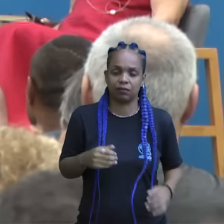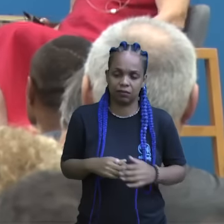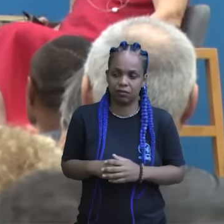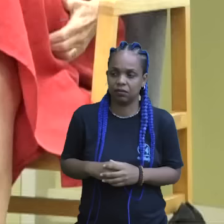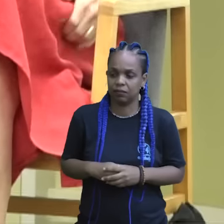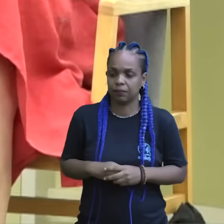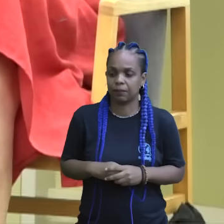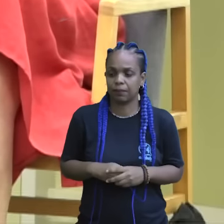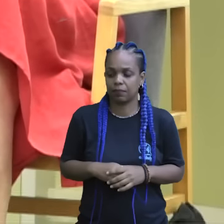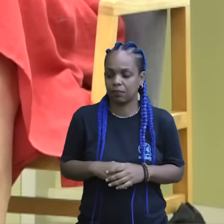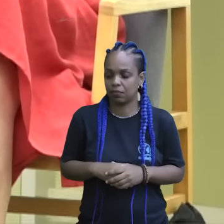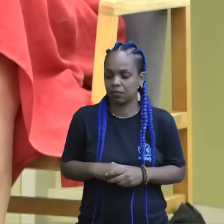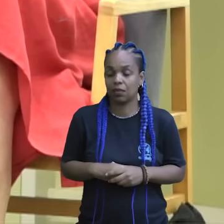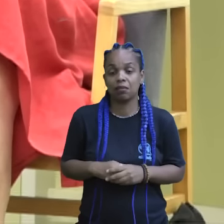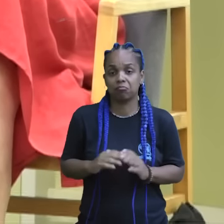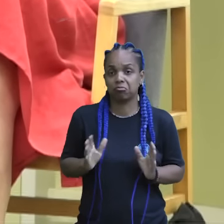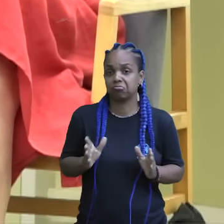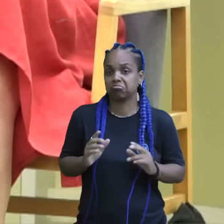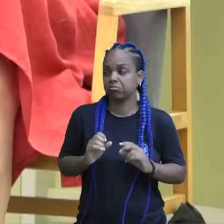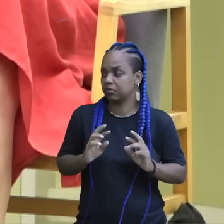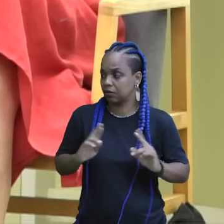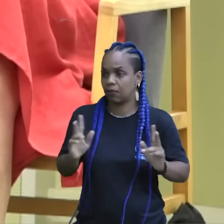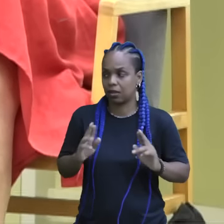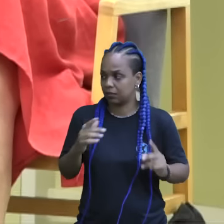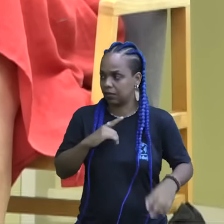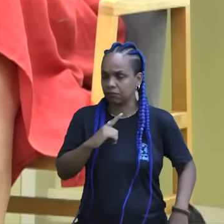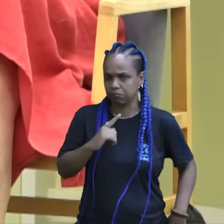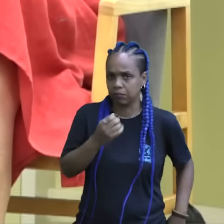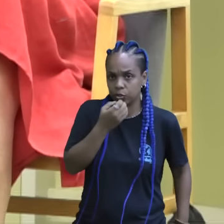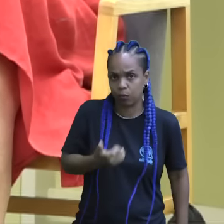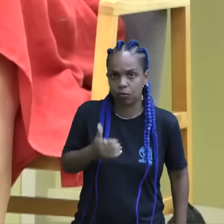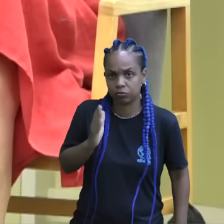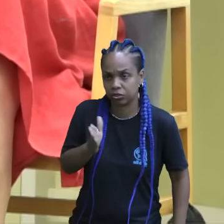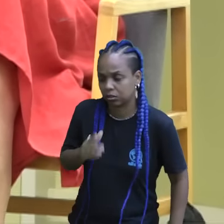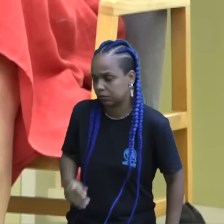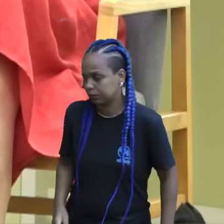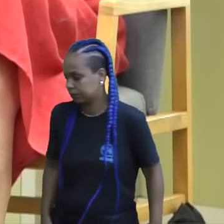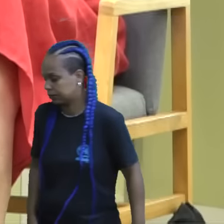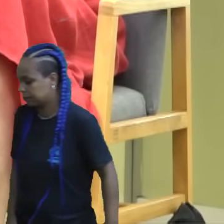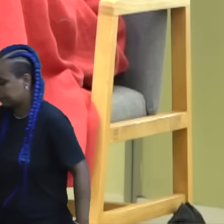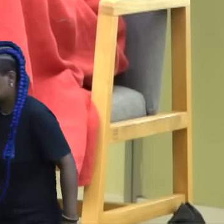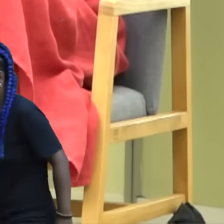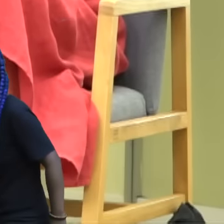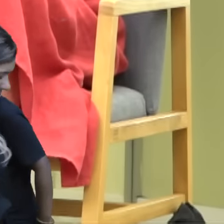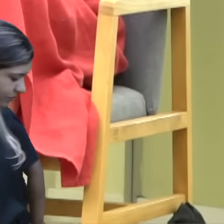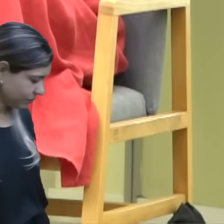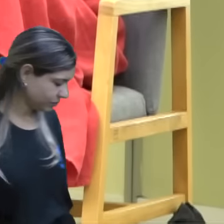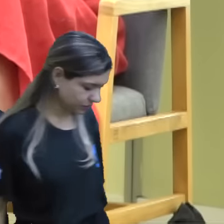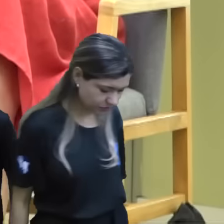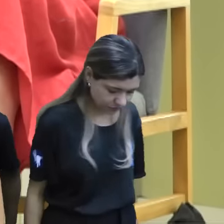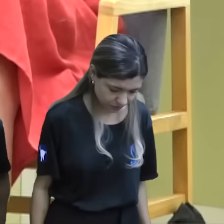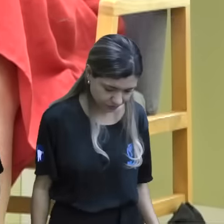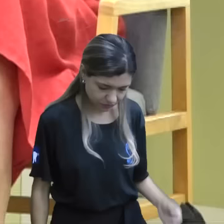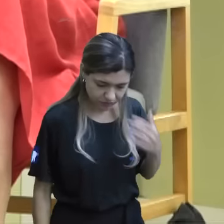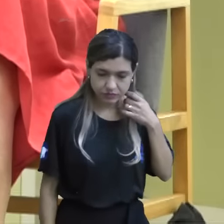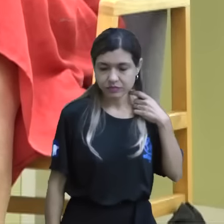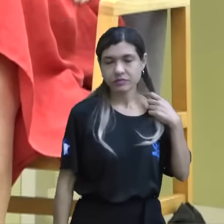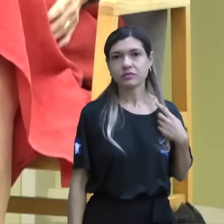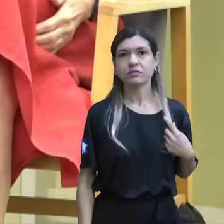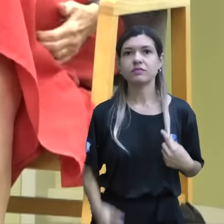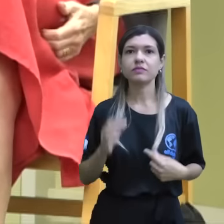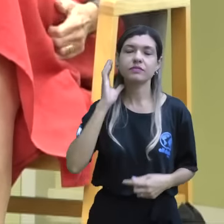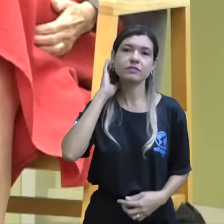nada de pré em Lima Barreto. Né? Quer dizer, e também o modernismo, e semana de 22, eu sou a